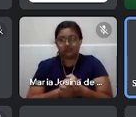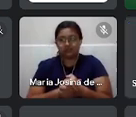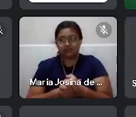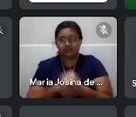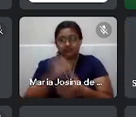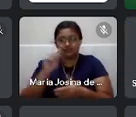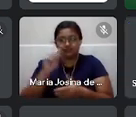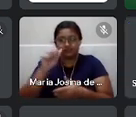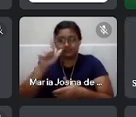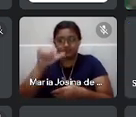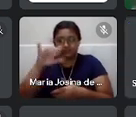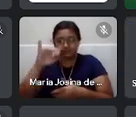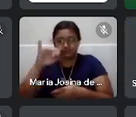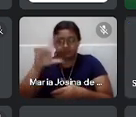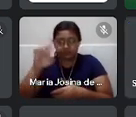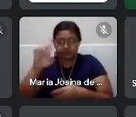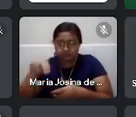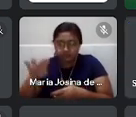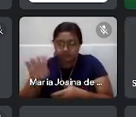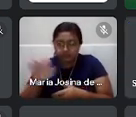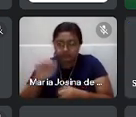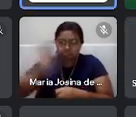Alcilene,